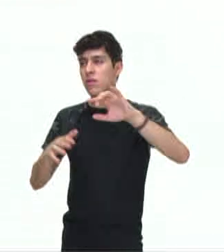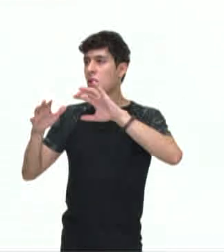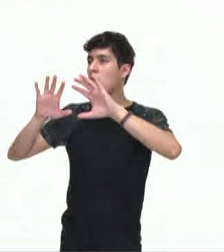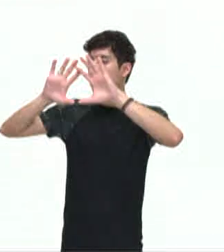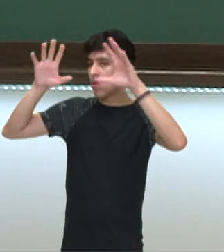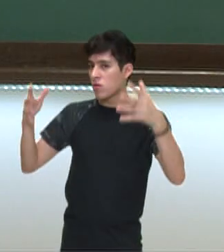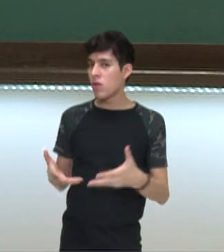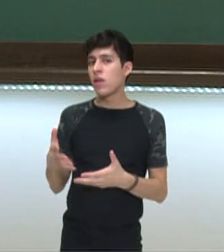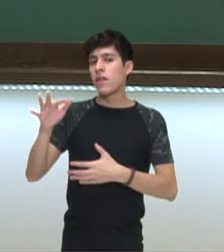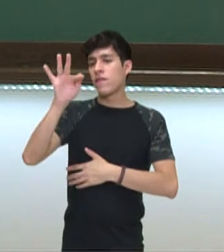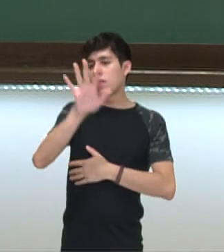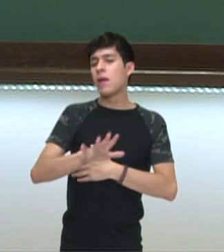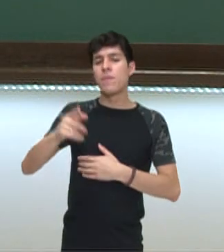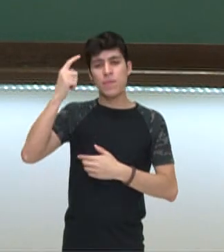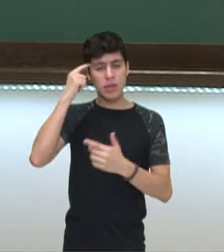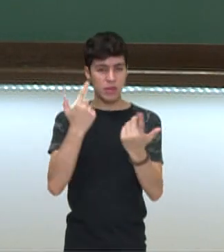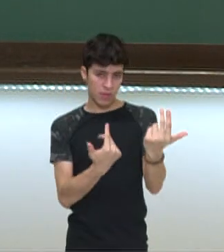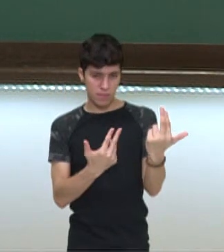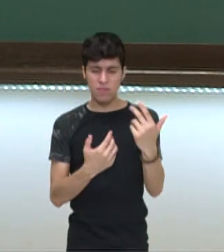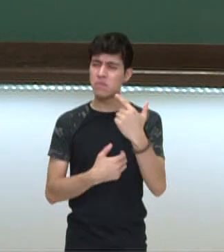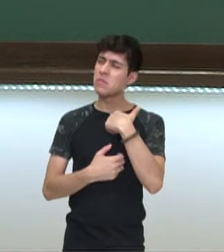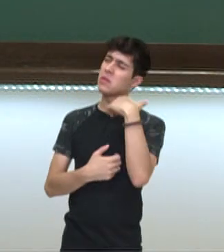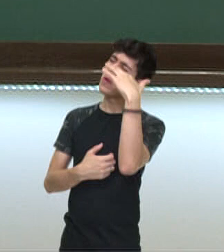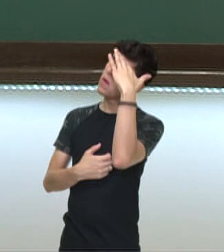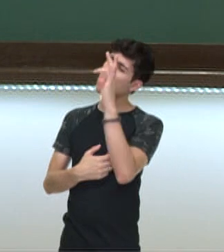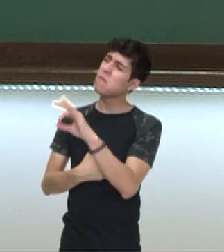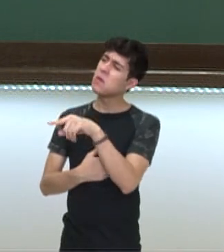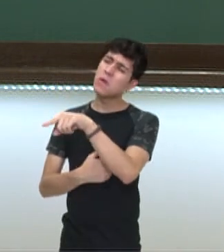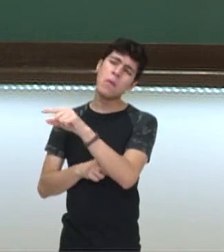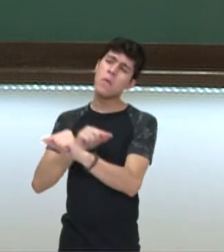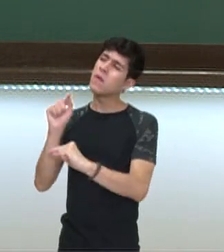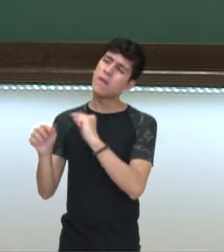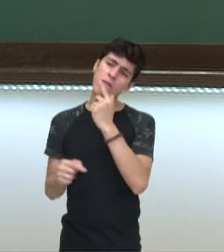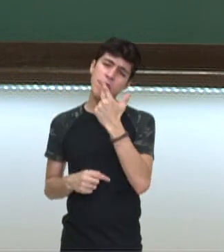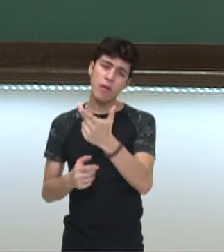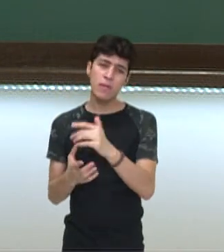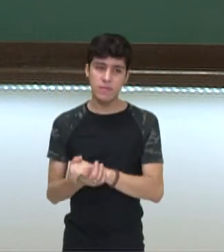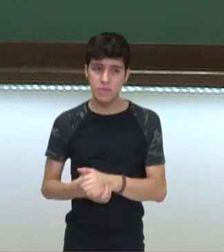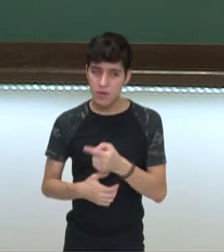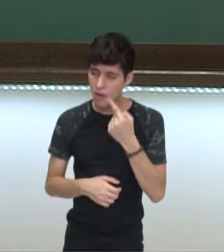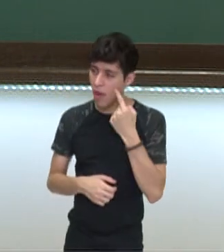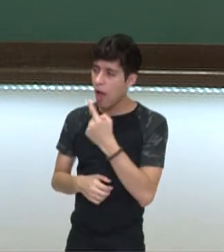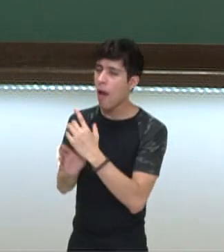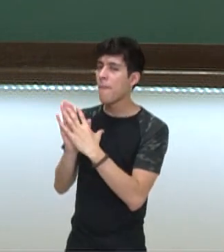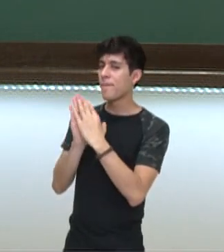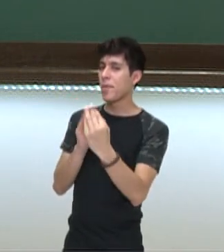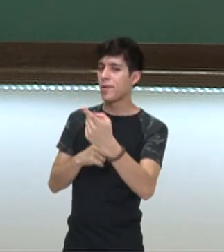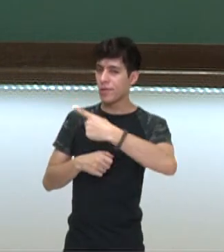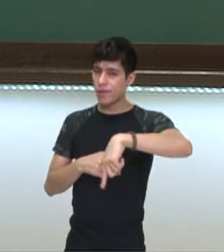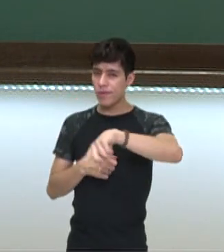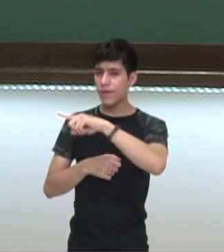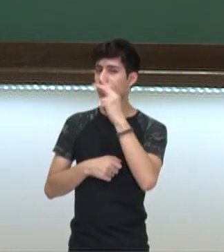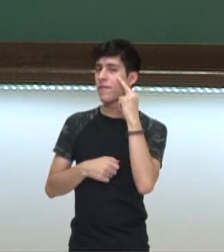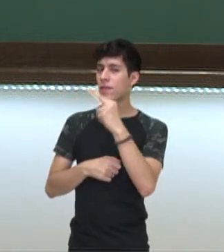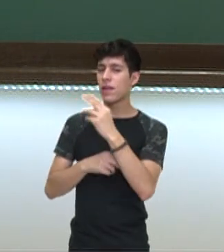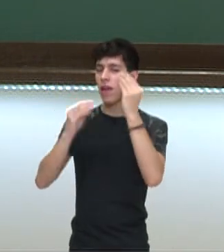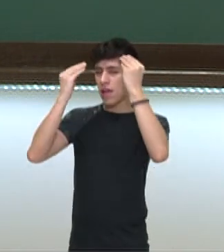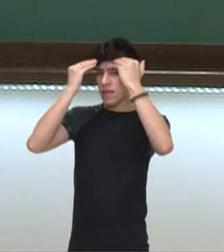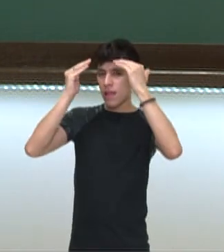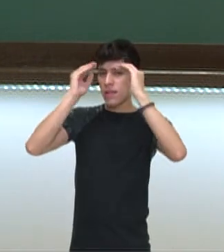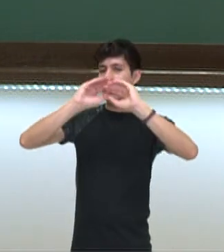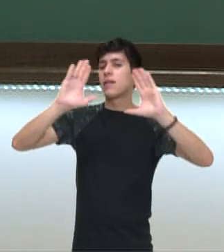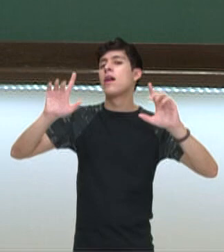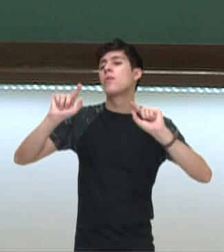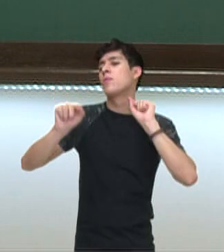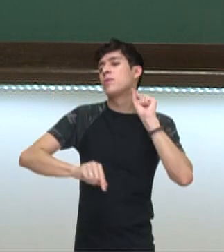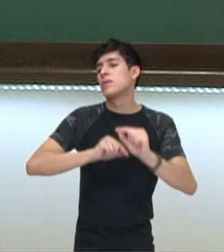União. Calma, não estou entendendo, me pareceu um pouco complicado isso. Eu trago aqui um modelinho para vocês terem maior clareza sobre o